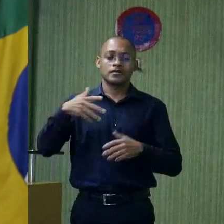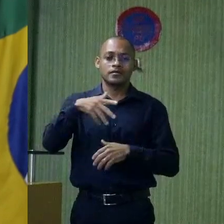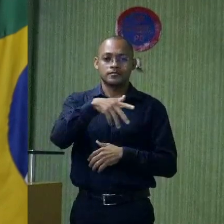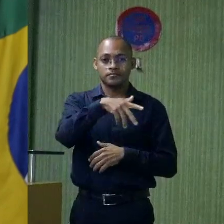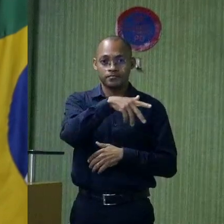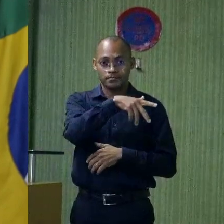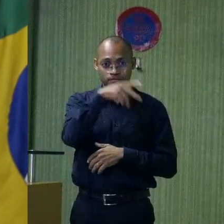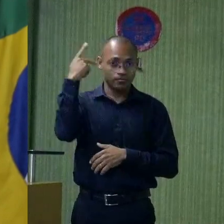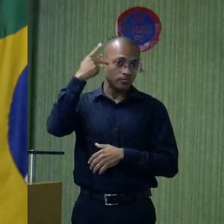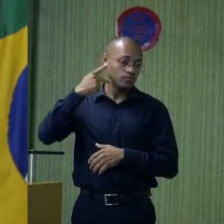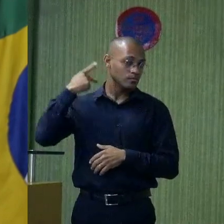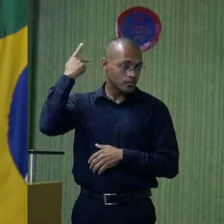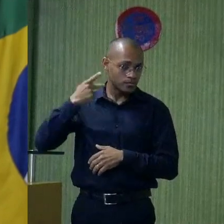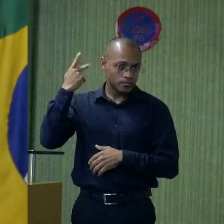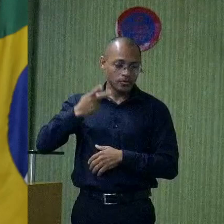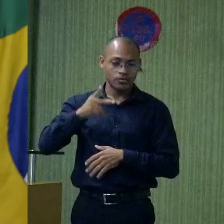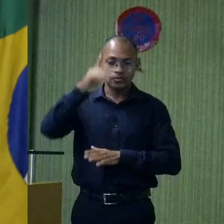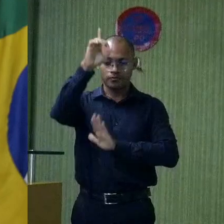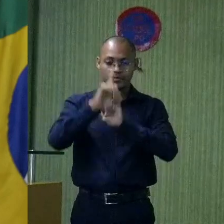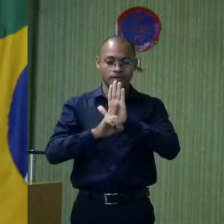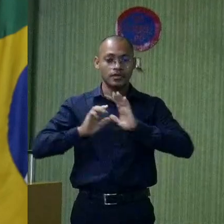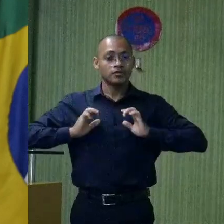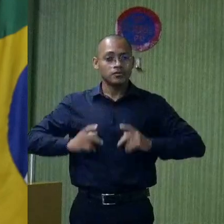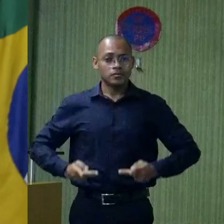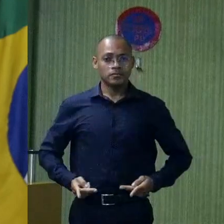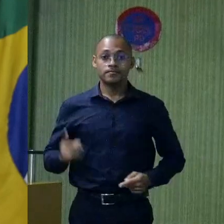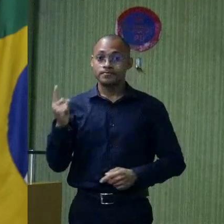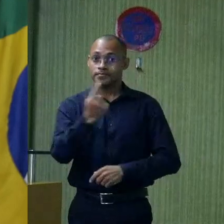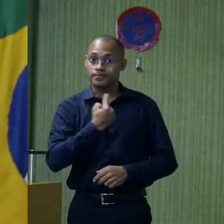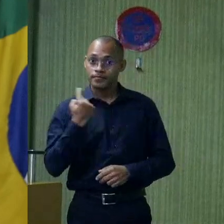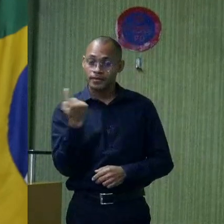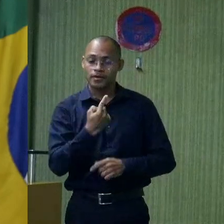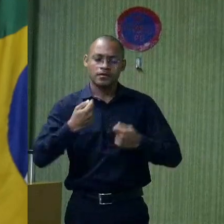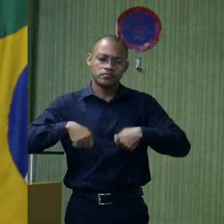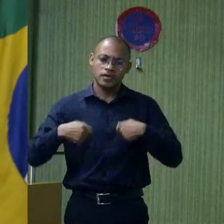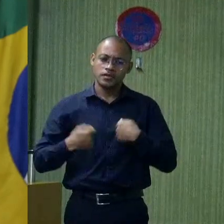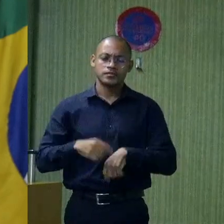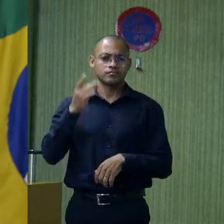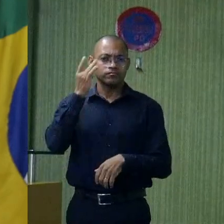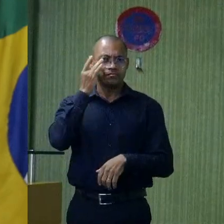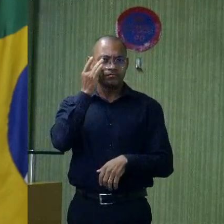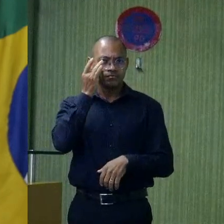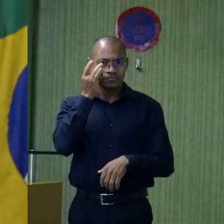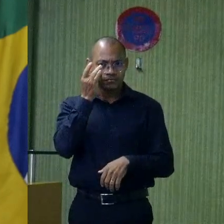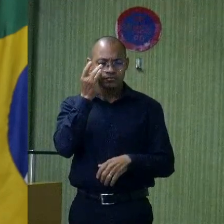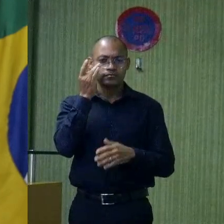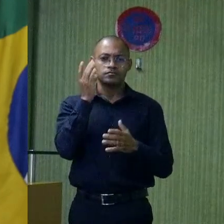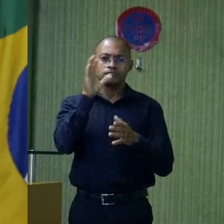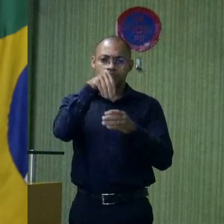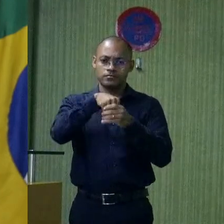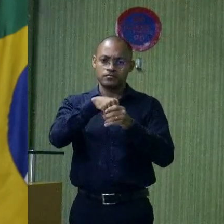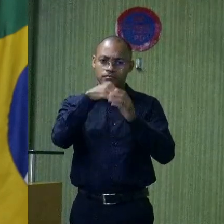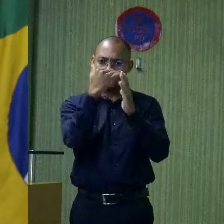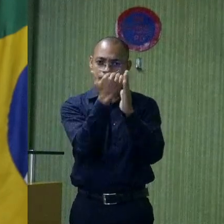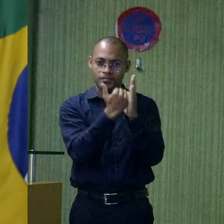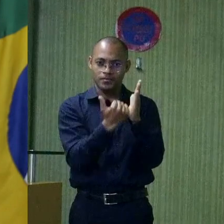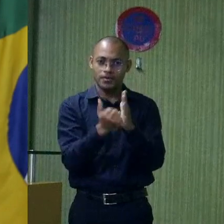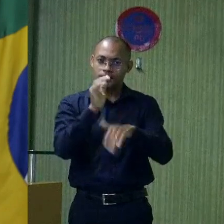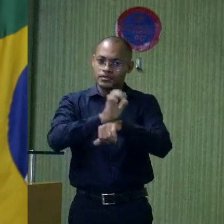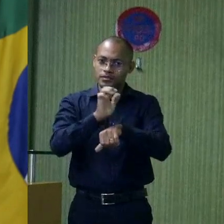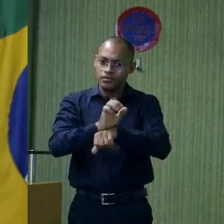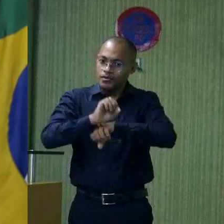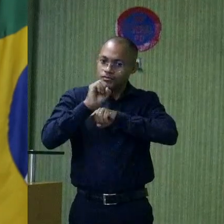coisa nós precisamos estar ali presentes né no âmbito do do plano Estadual de Educação é muito importante a